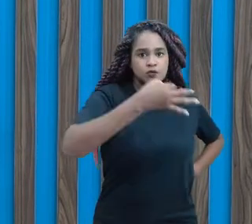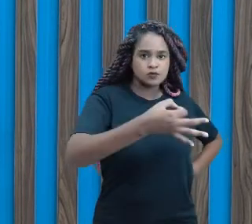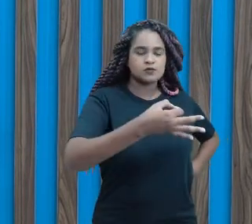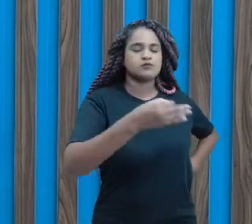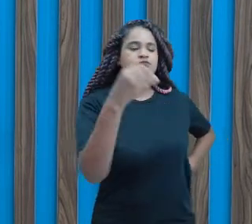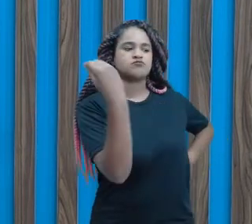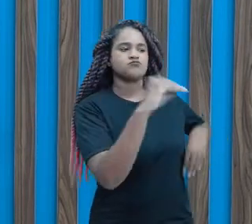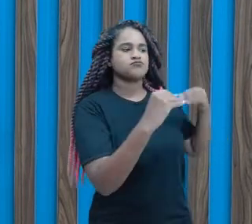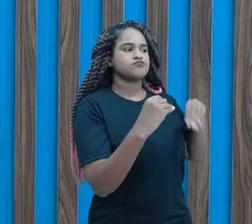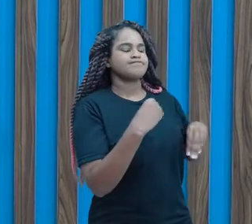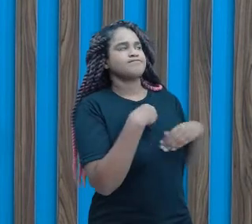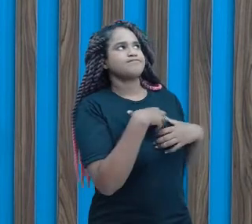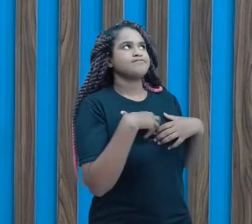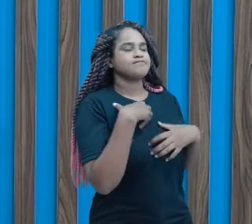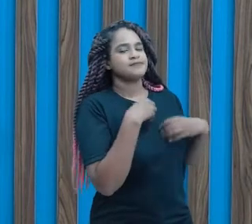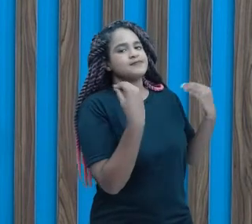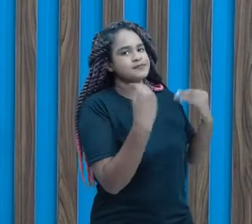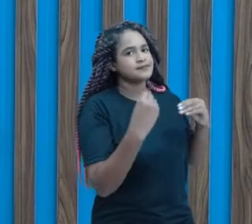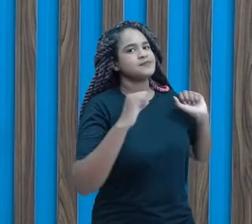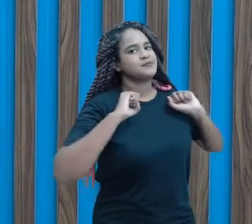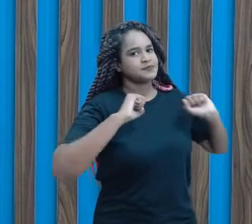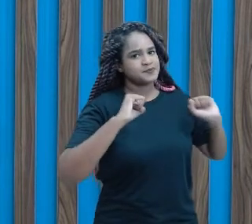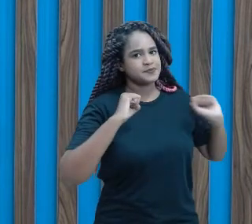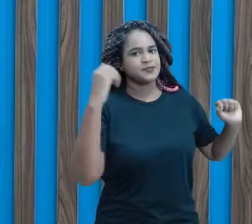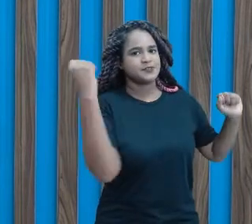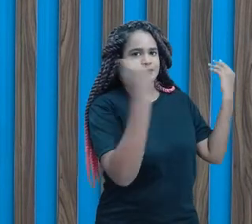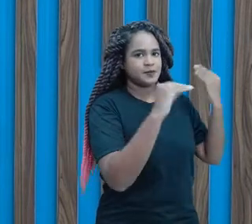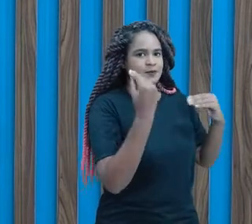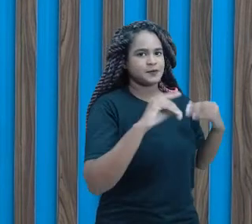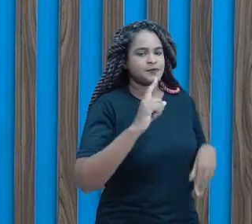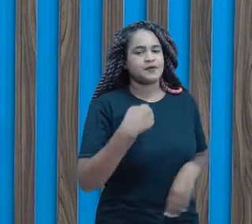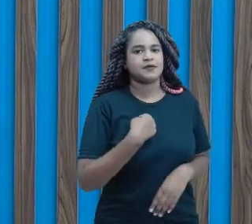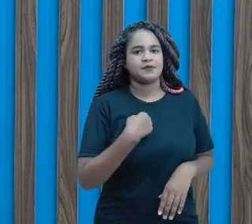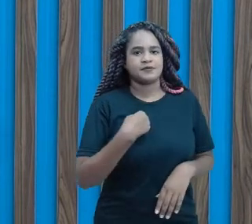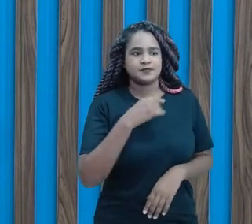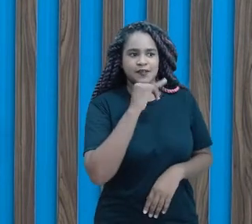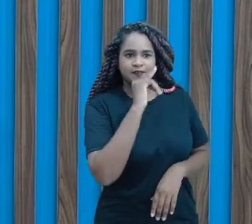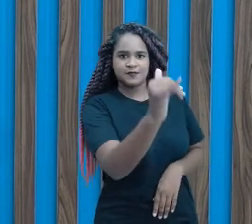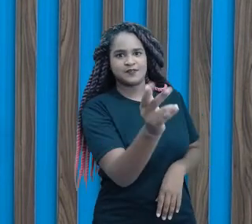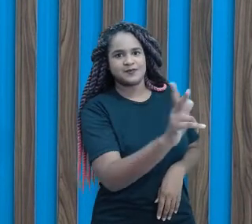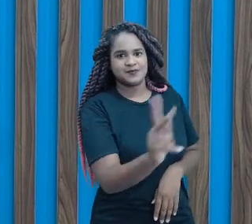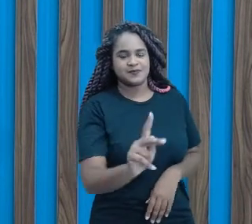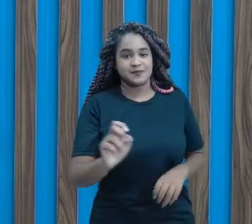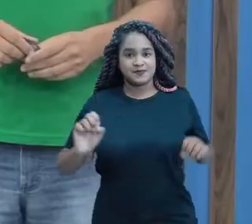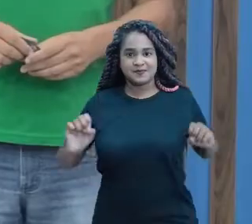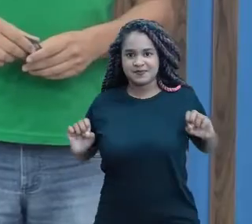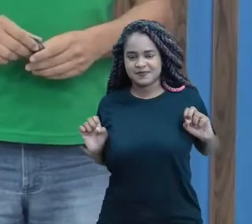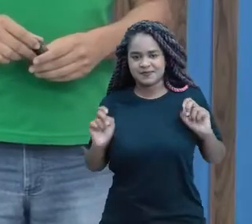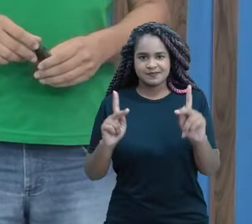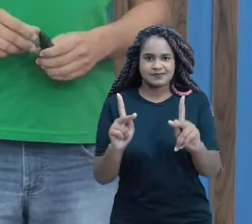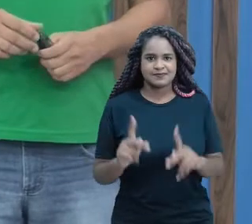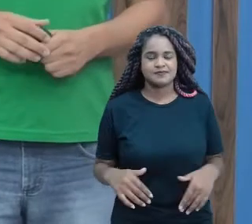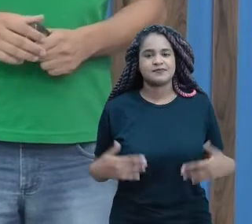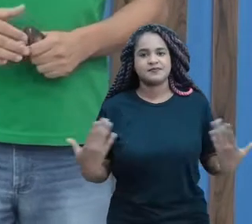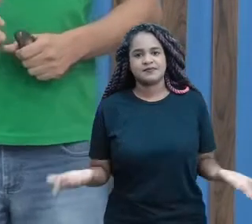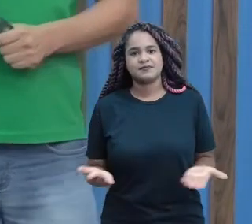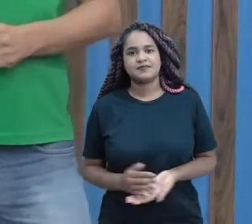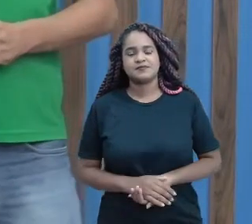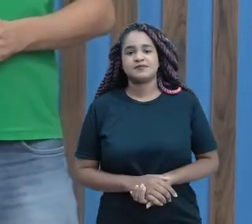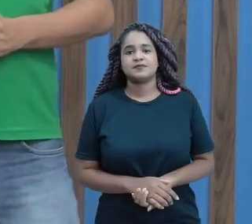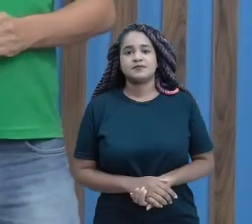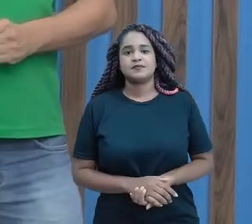qualquer inquietação, vai mandando aqui para o chat que a gente repassa para ele, beleza? Então, valeu, professor